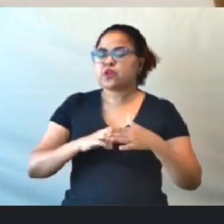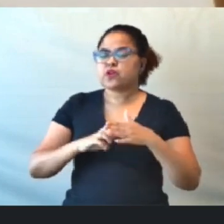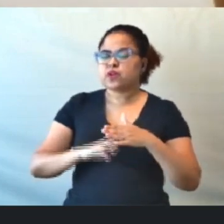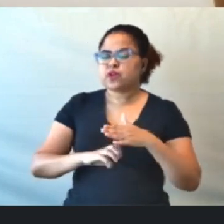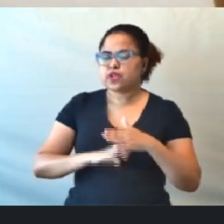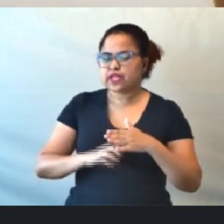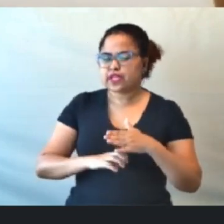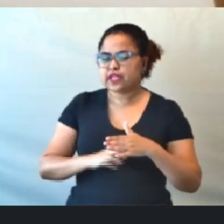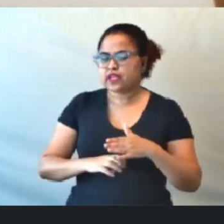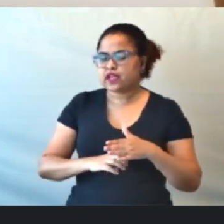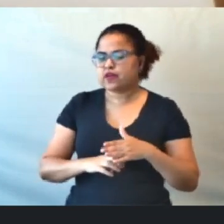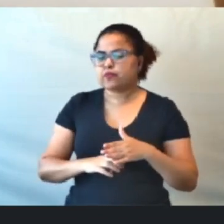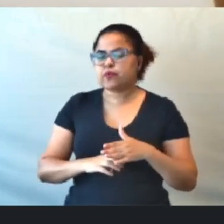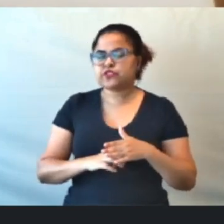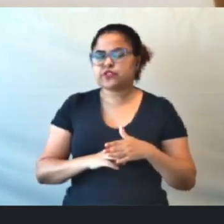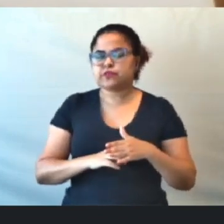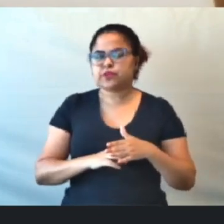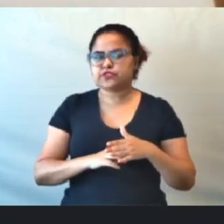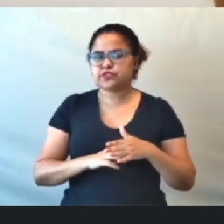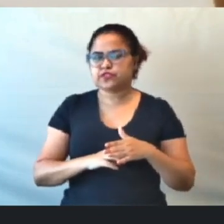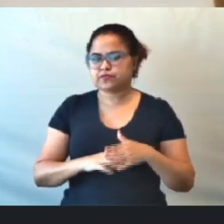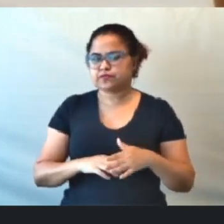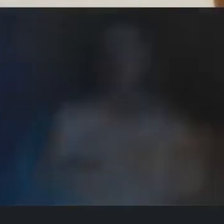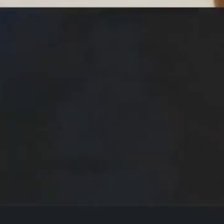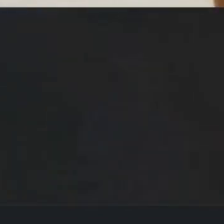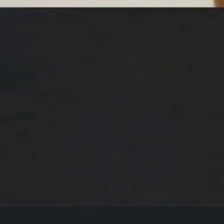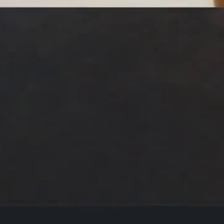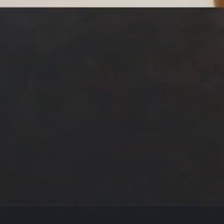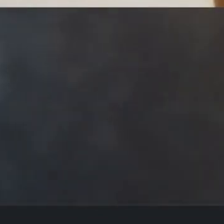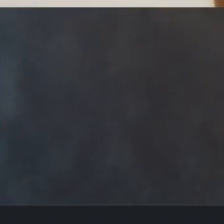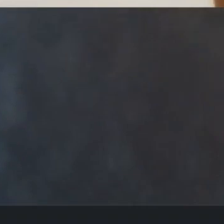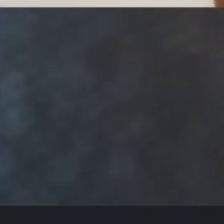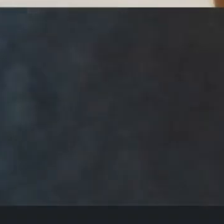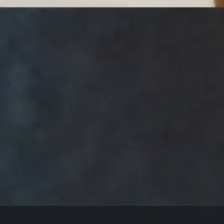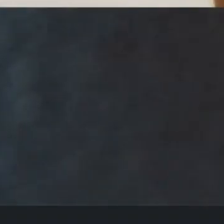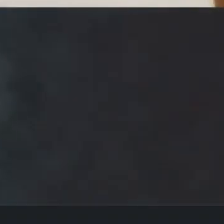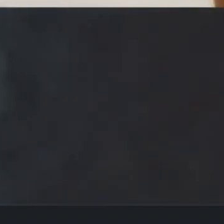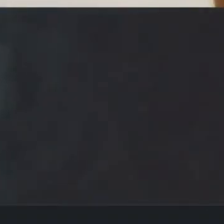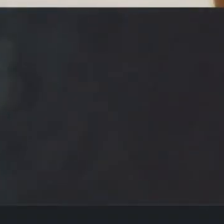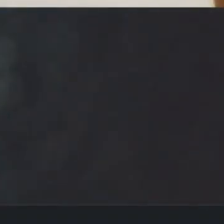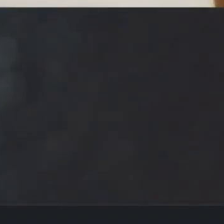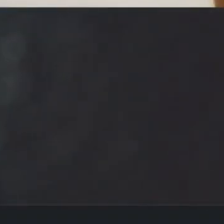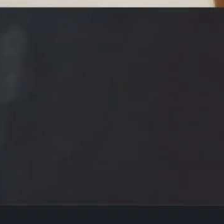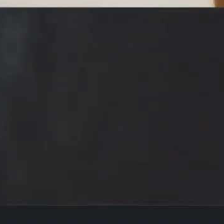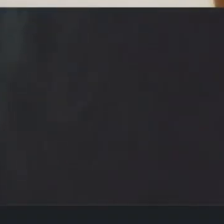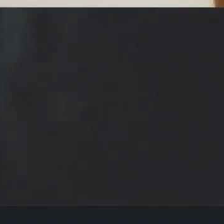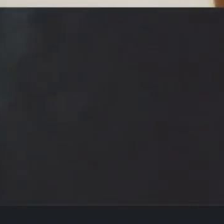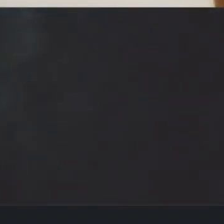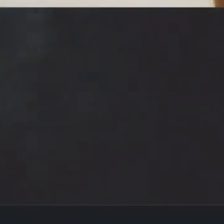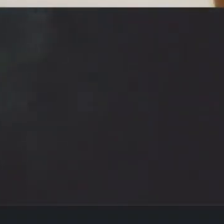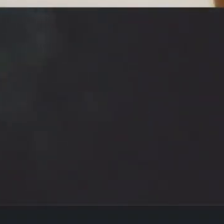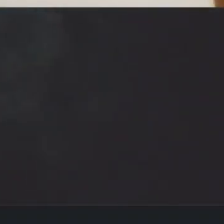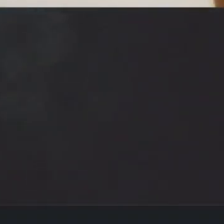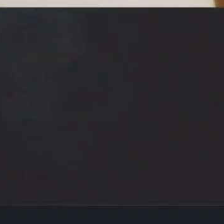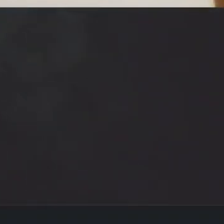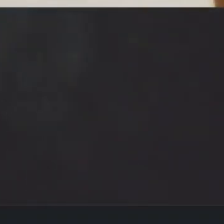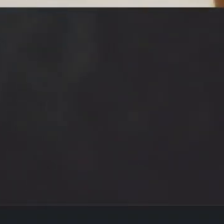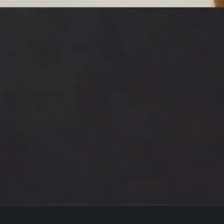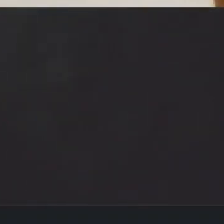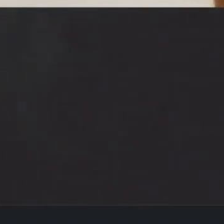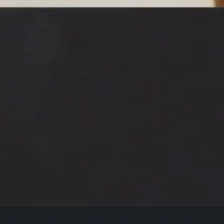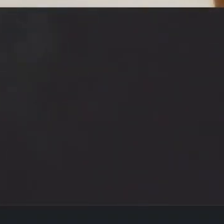de algum serviço e a UFMG emitir parecer. Ela não pode executar, mas ela pode emitir parecer sobre a